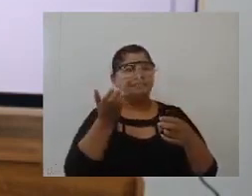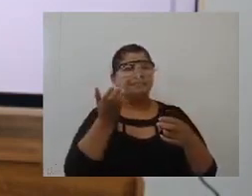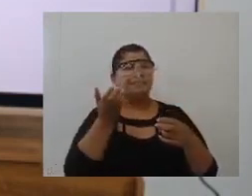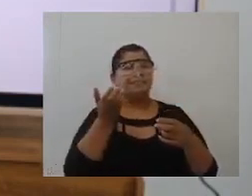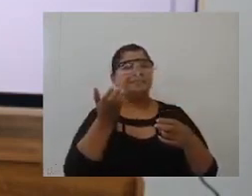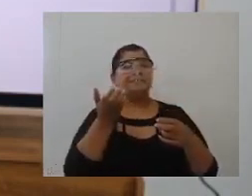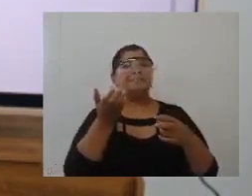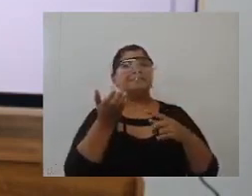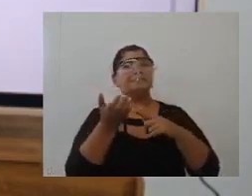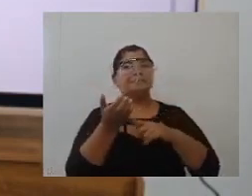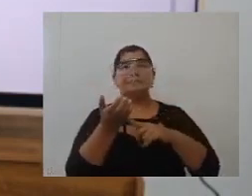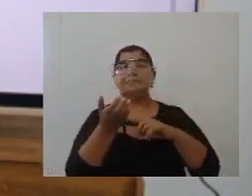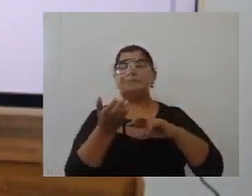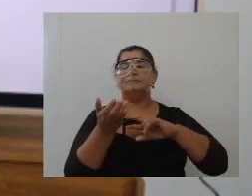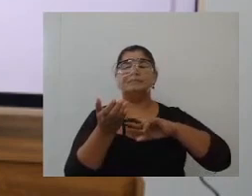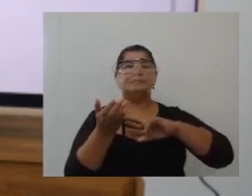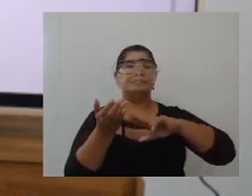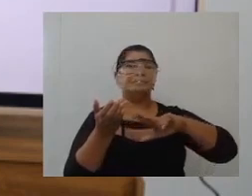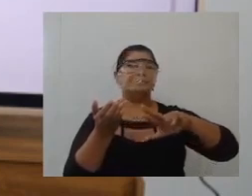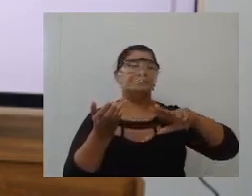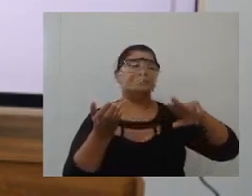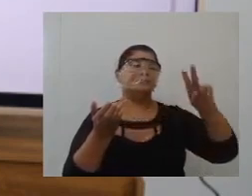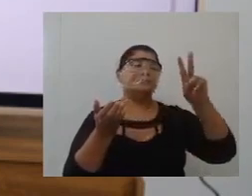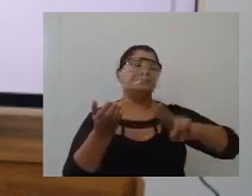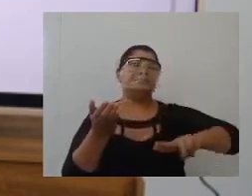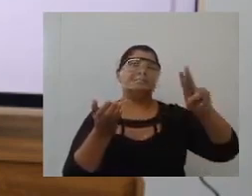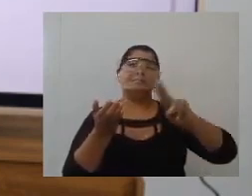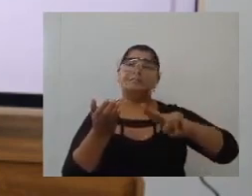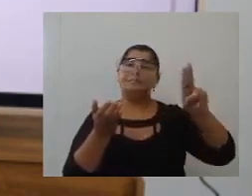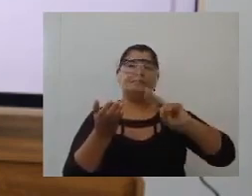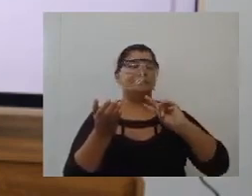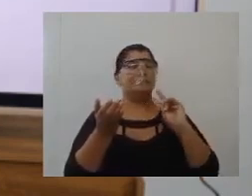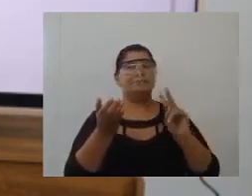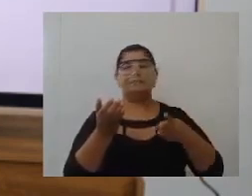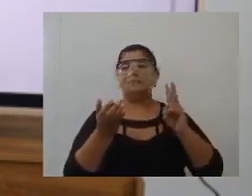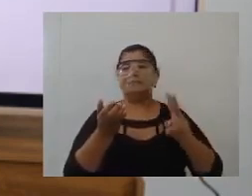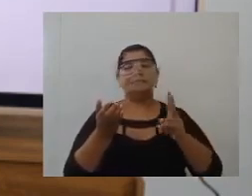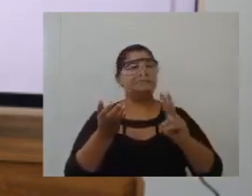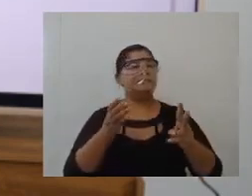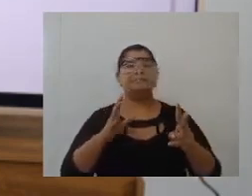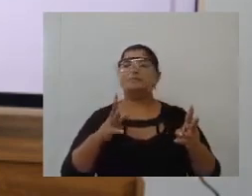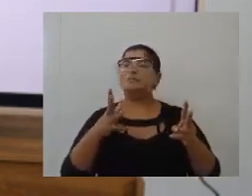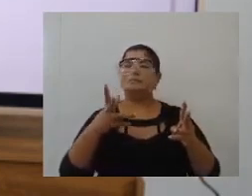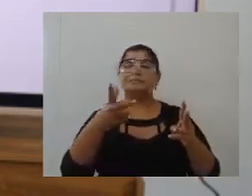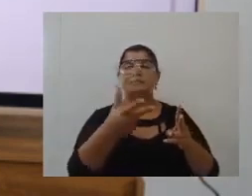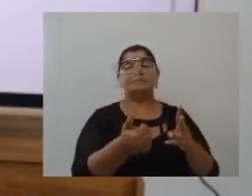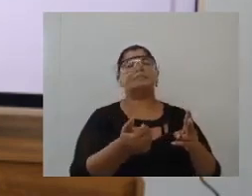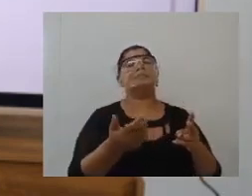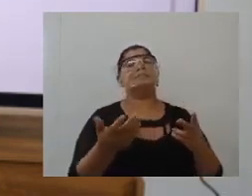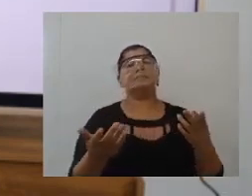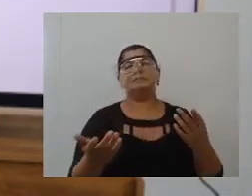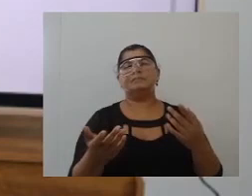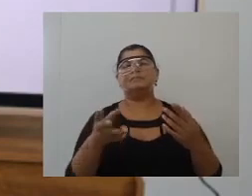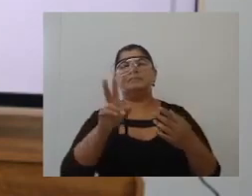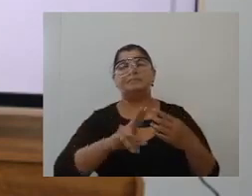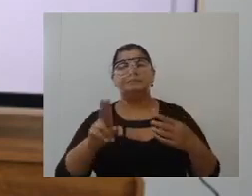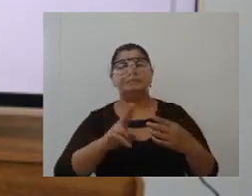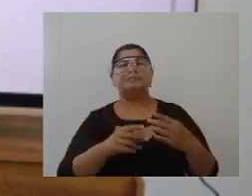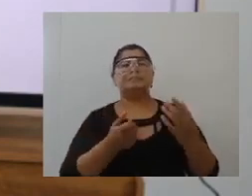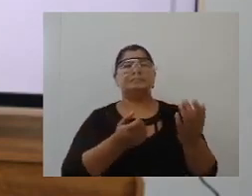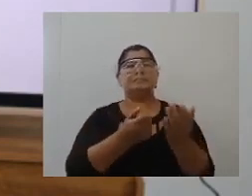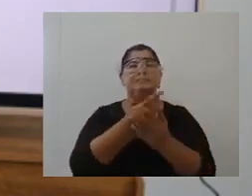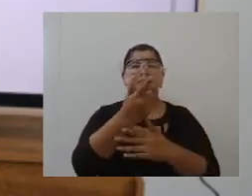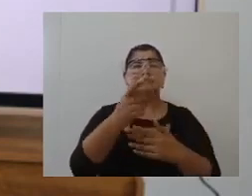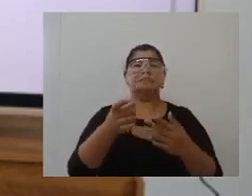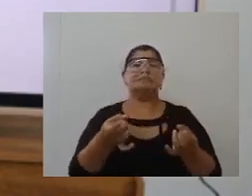é feito em larga escala. Nós usamos o celular para tudo, né? Para tudo. A gente usa para comprar, a gente